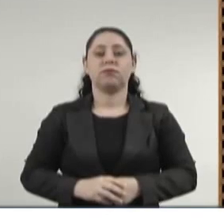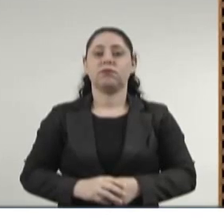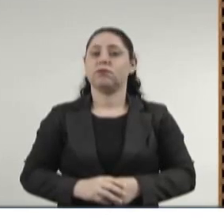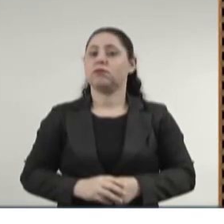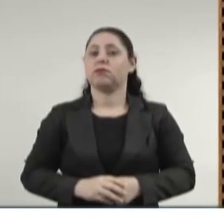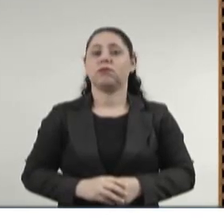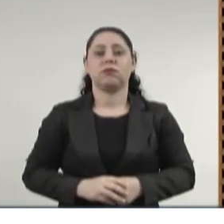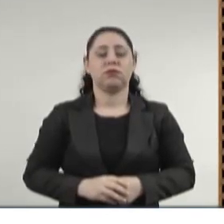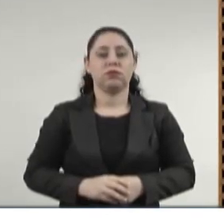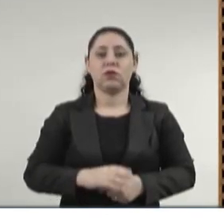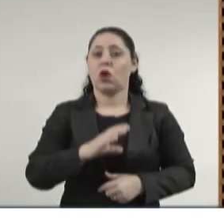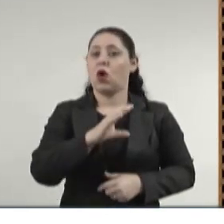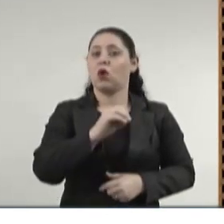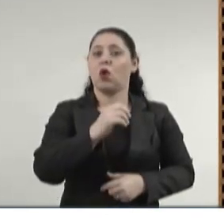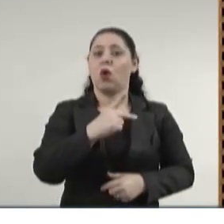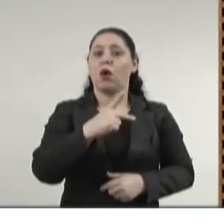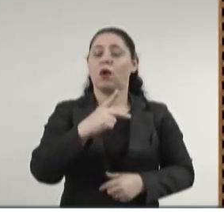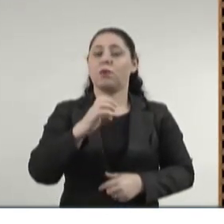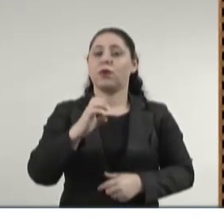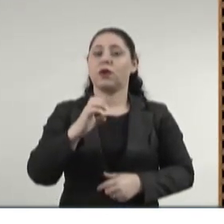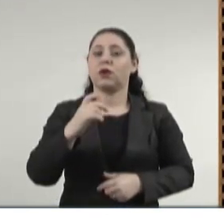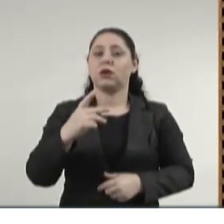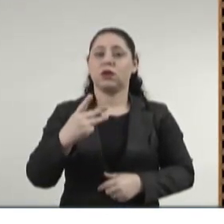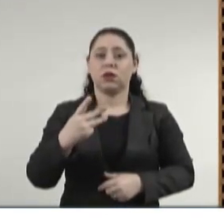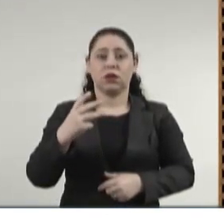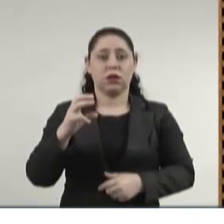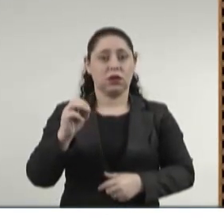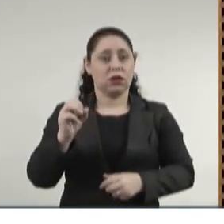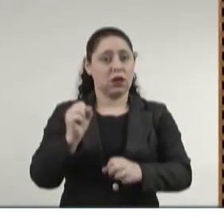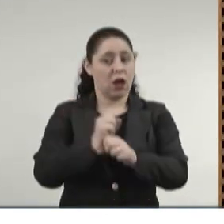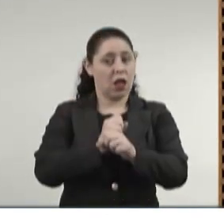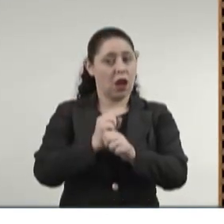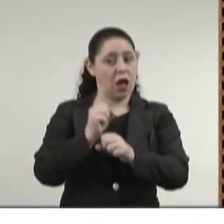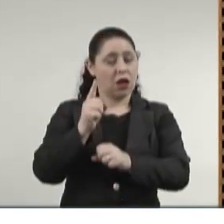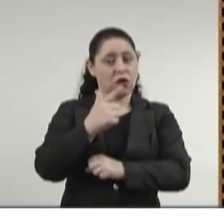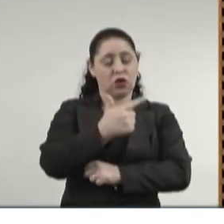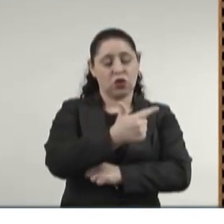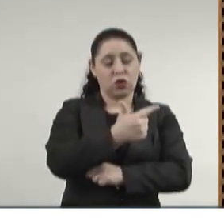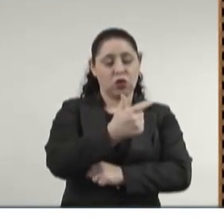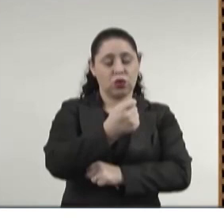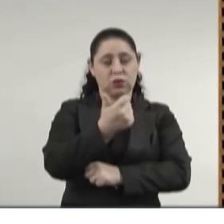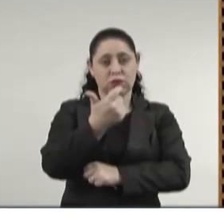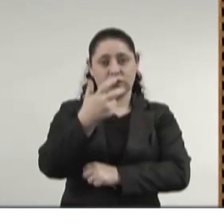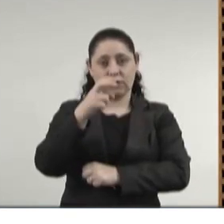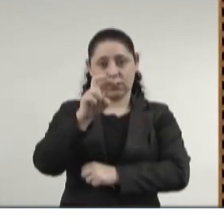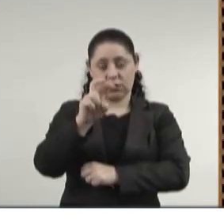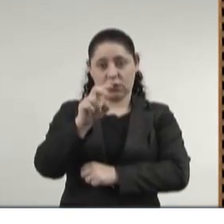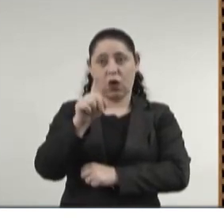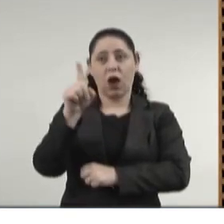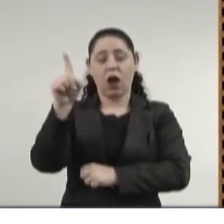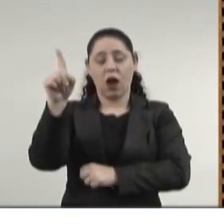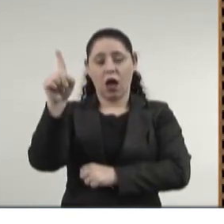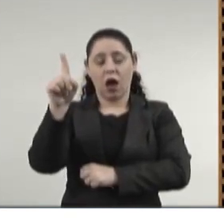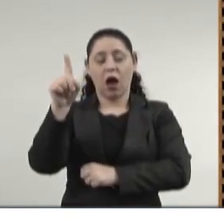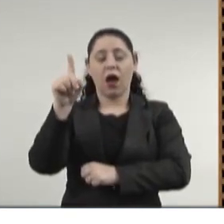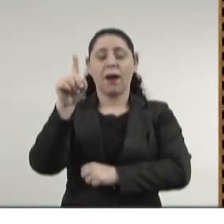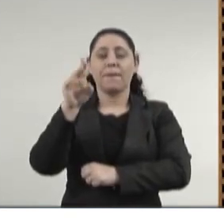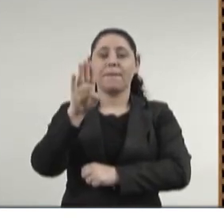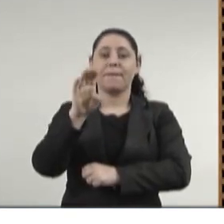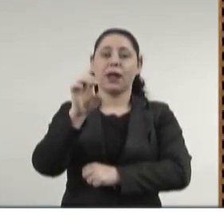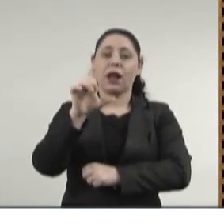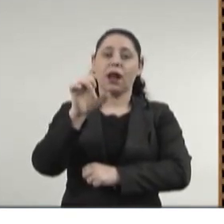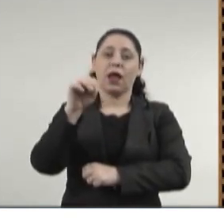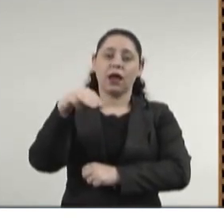não, a COP 30, né, que será em 2025, em Belém, que